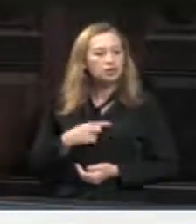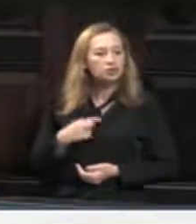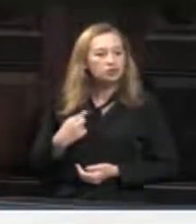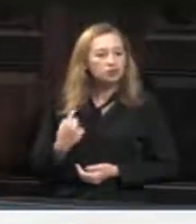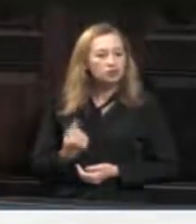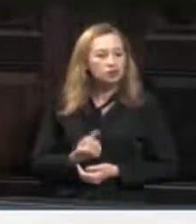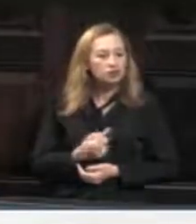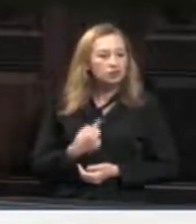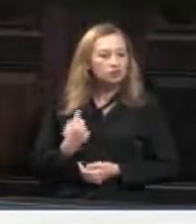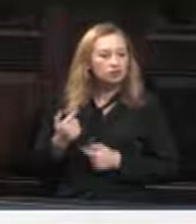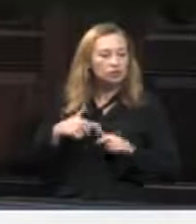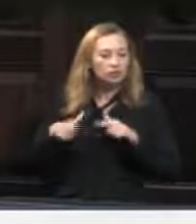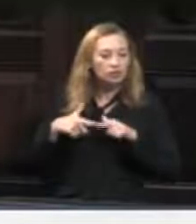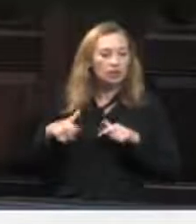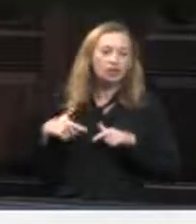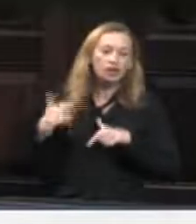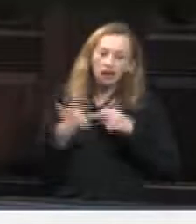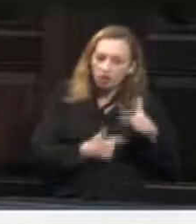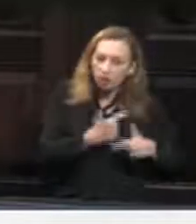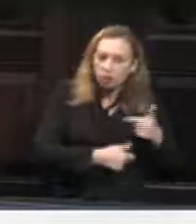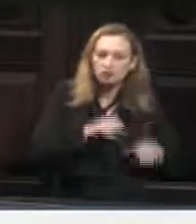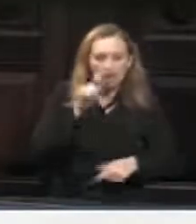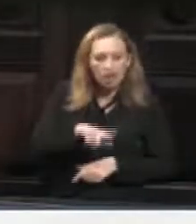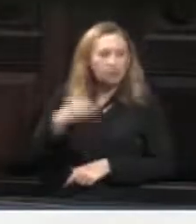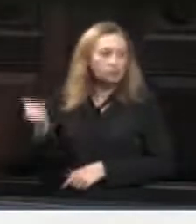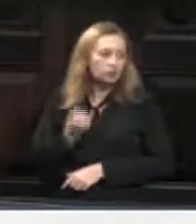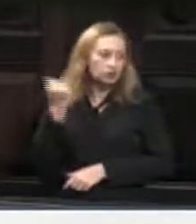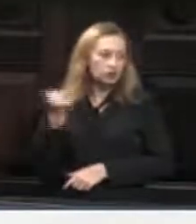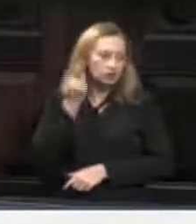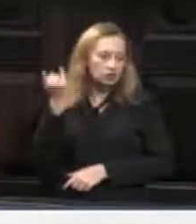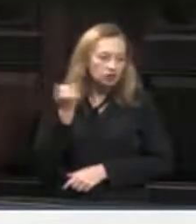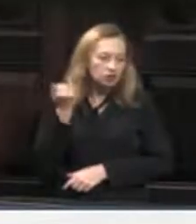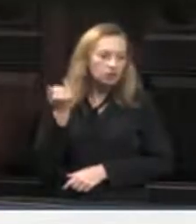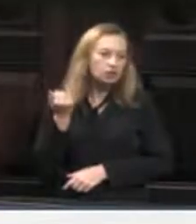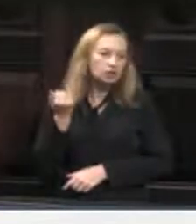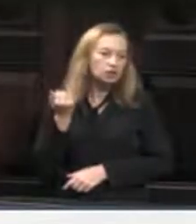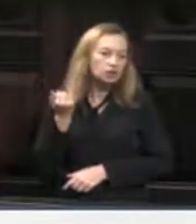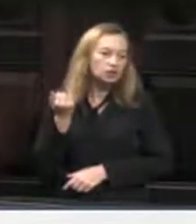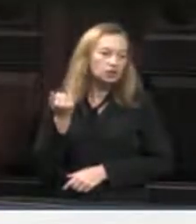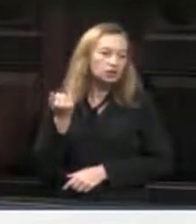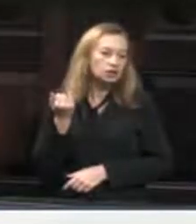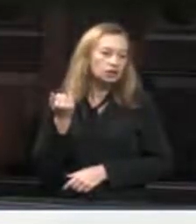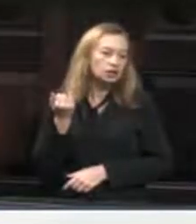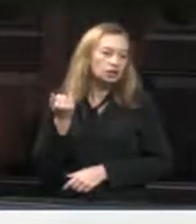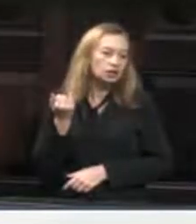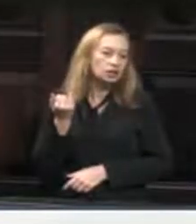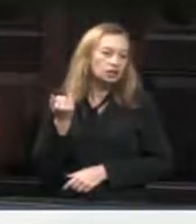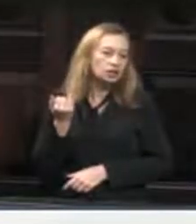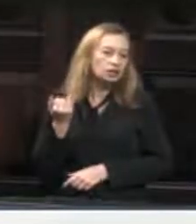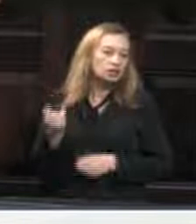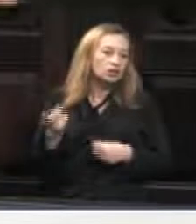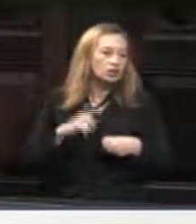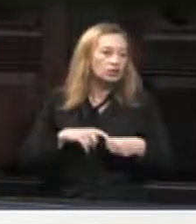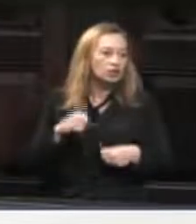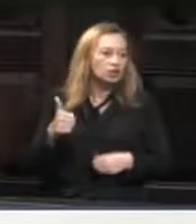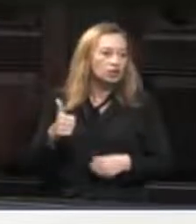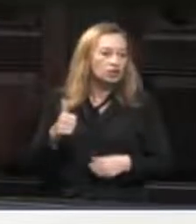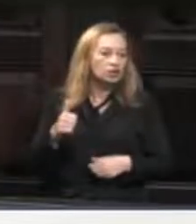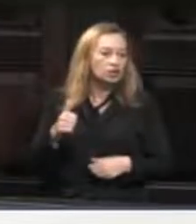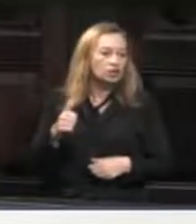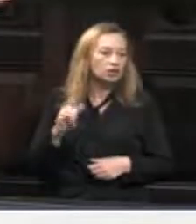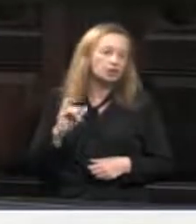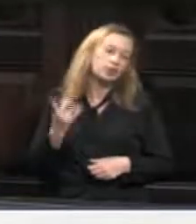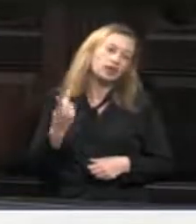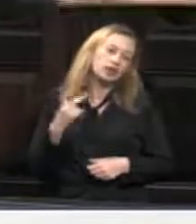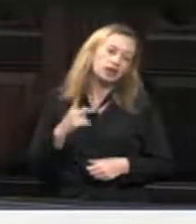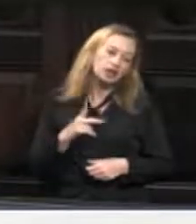acompanhou esta luta importante que segue em curso, relacionada ao retorno do IPDH, do Instituto Palmares de Direitos